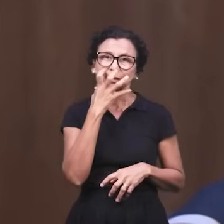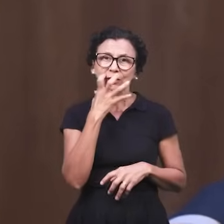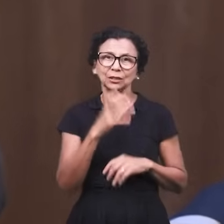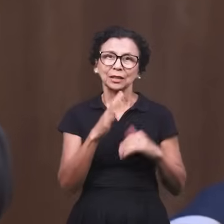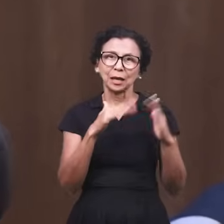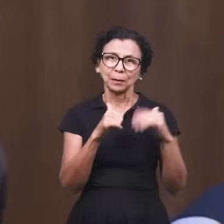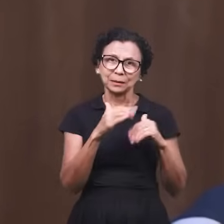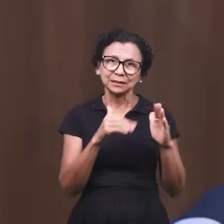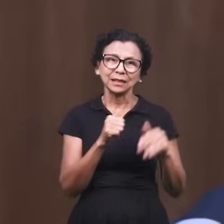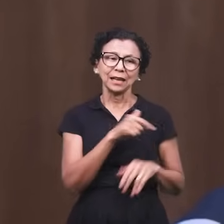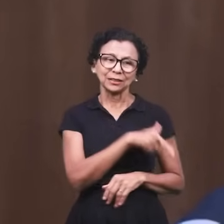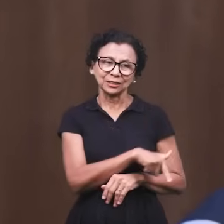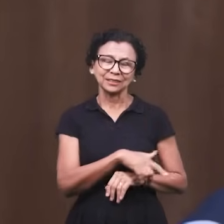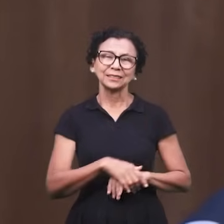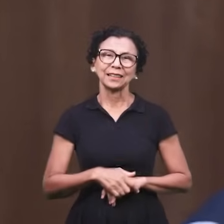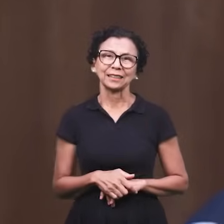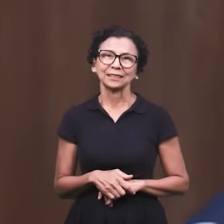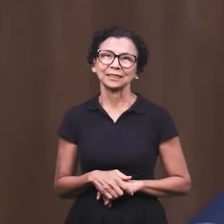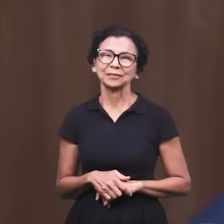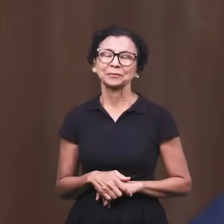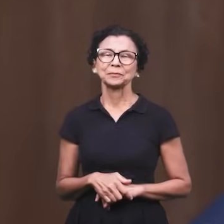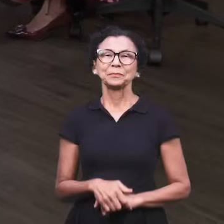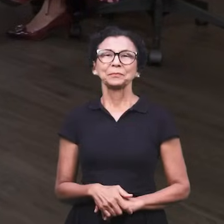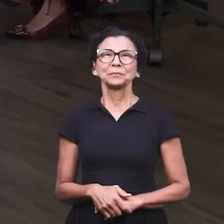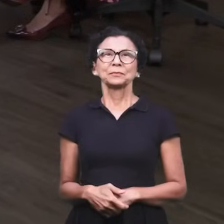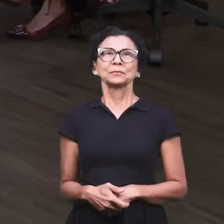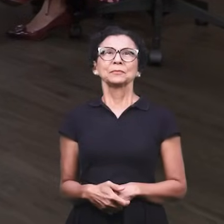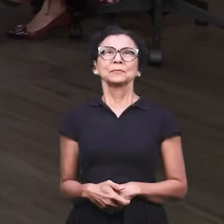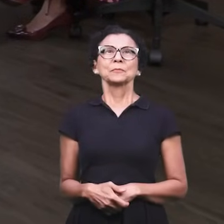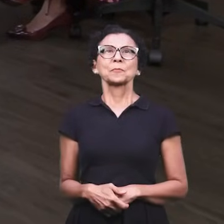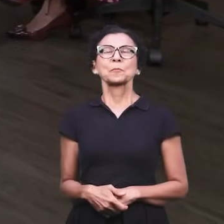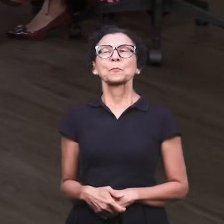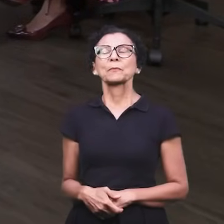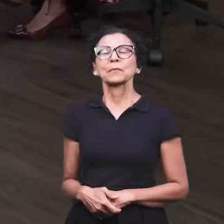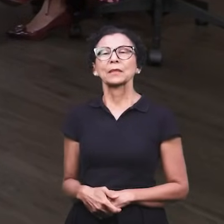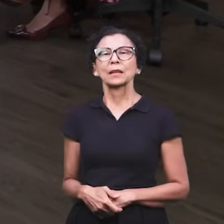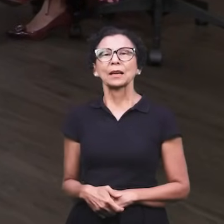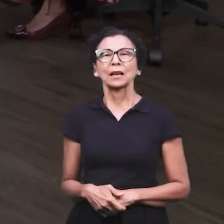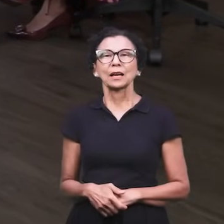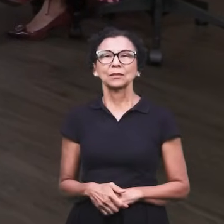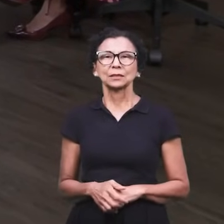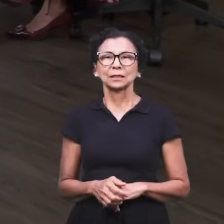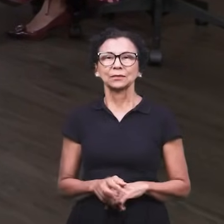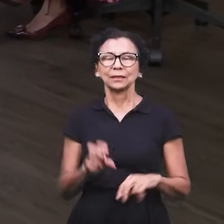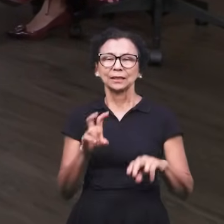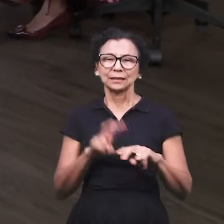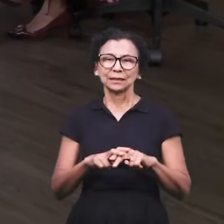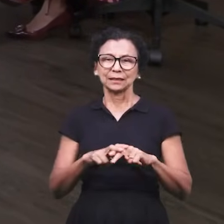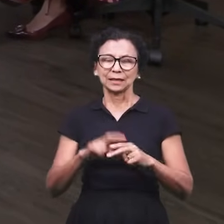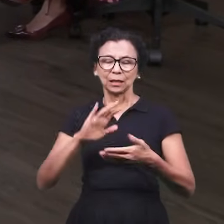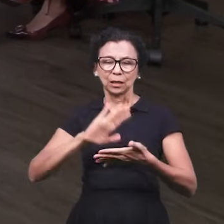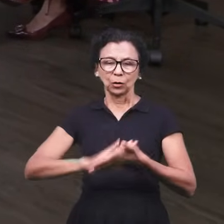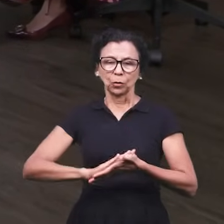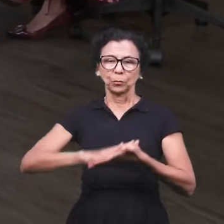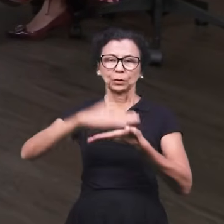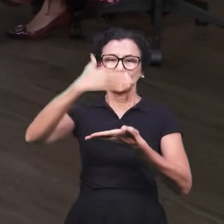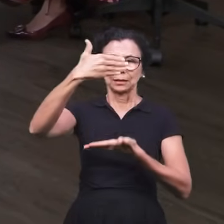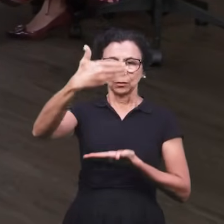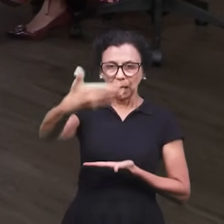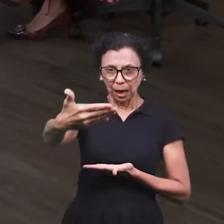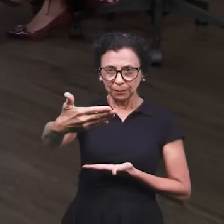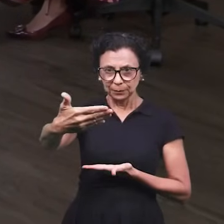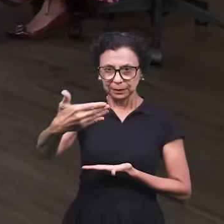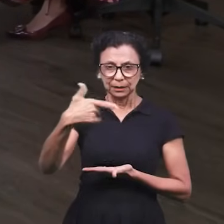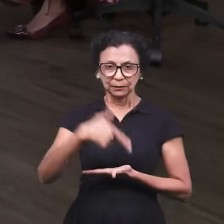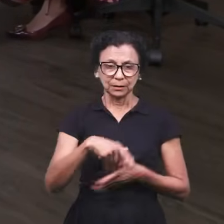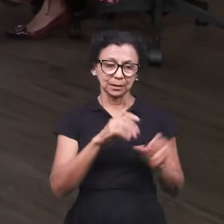tem habilidades até que você não tem para fazer certas coisas. Mas se você quiser sentar e explicar para ele o que você faz diante de um computador, ele deita nos